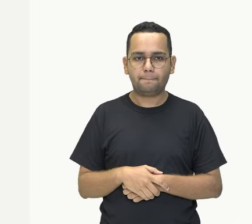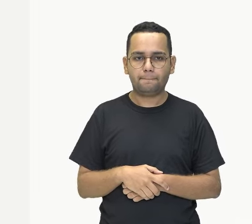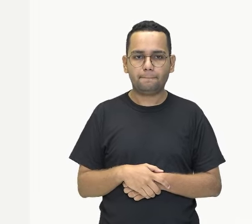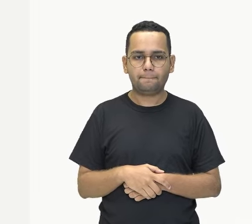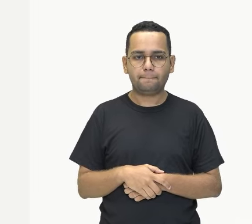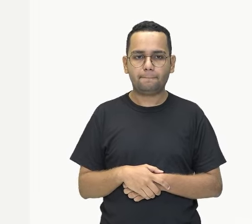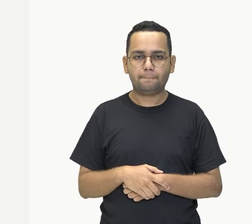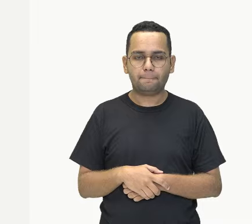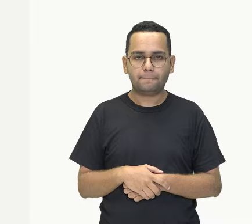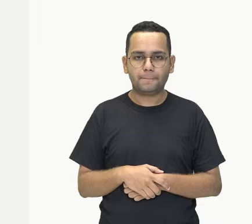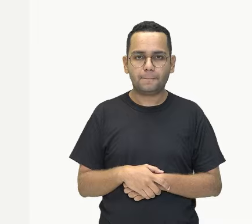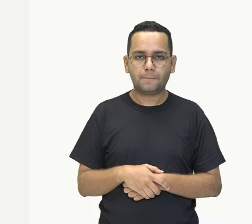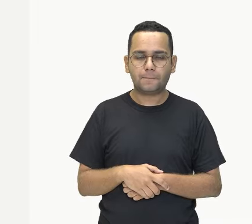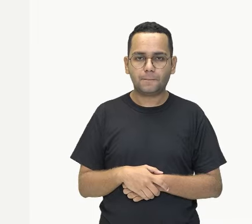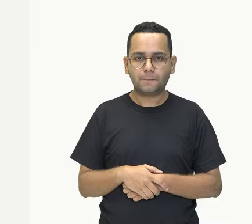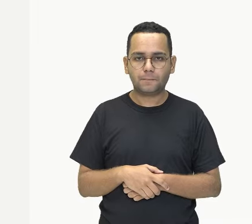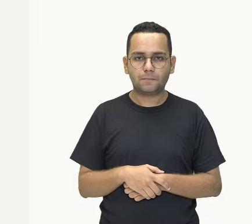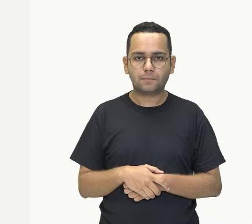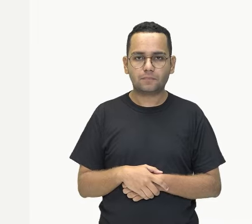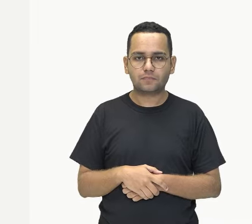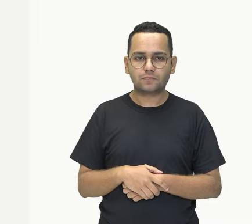Tá? Agora eu vou ter ó,